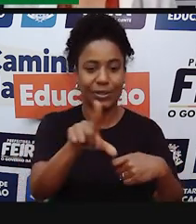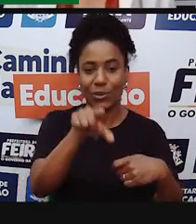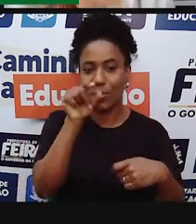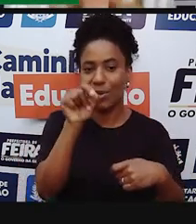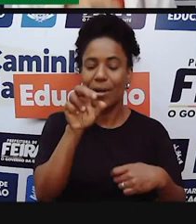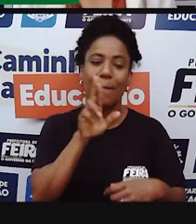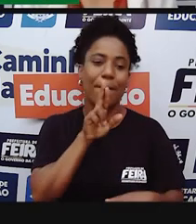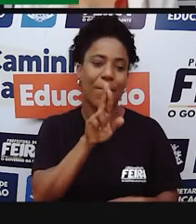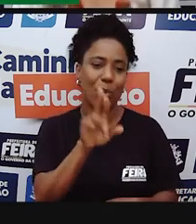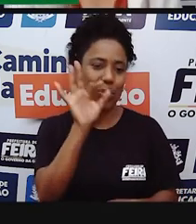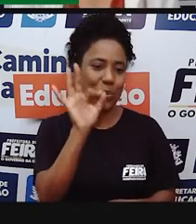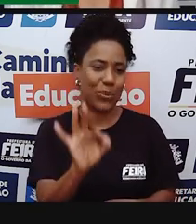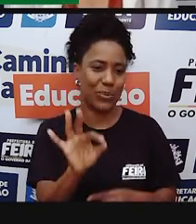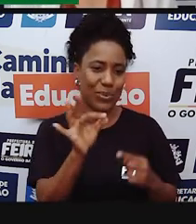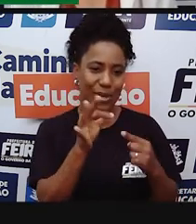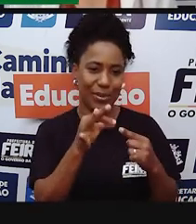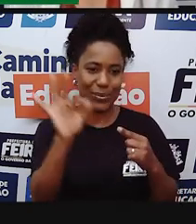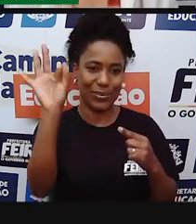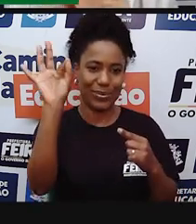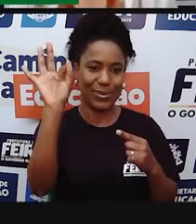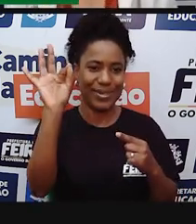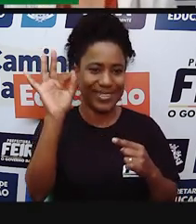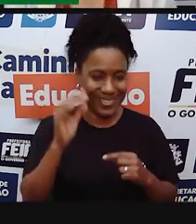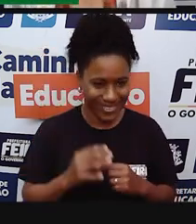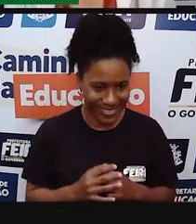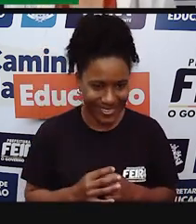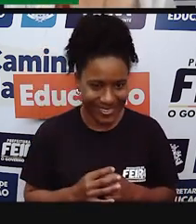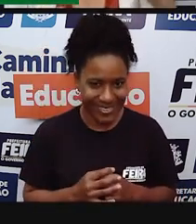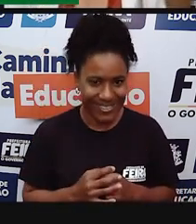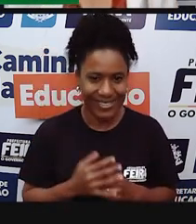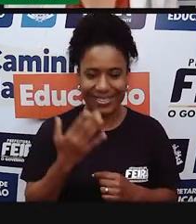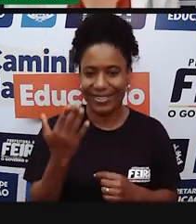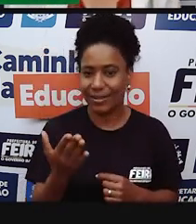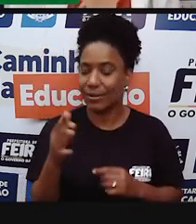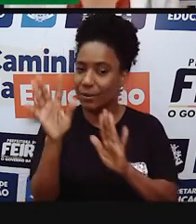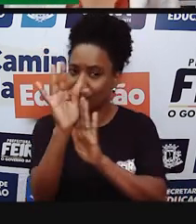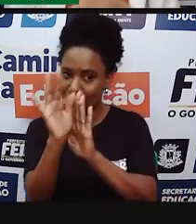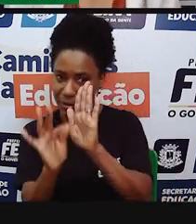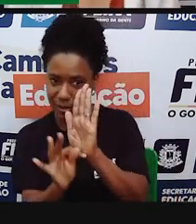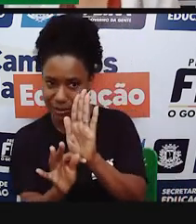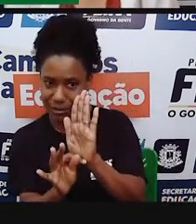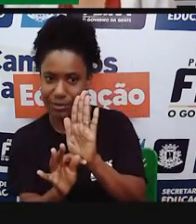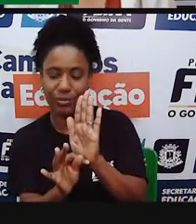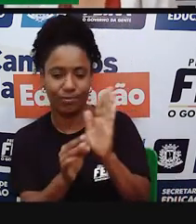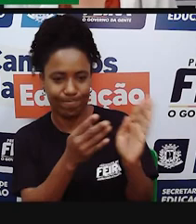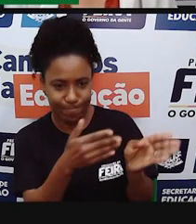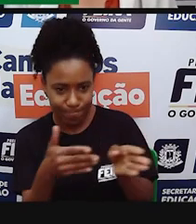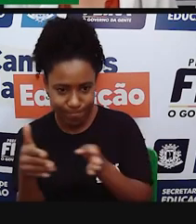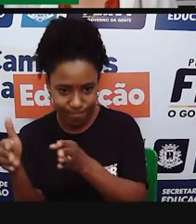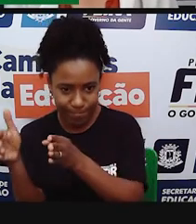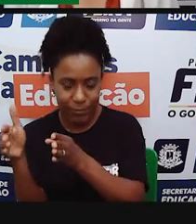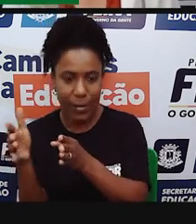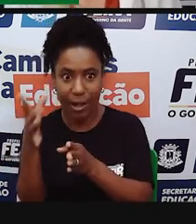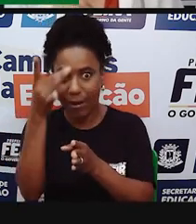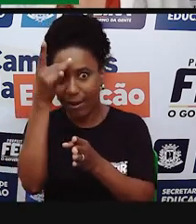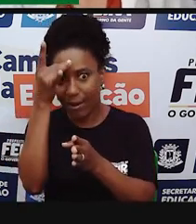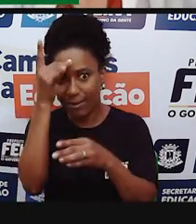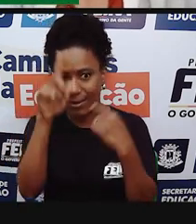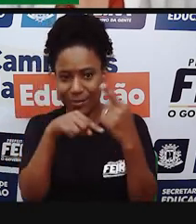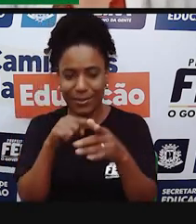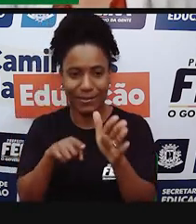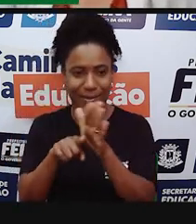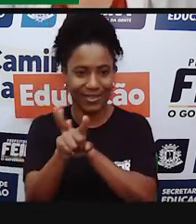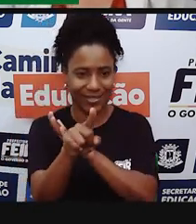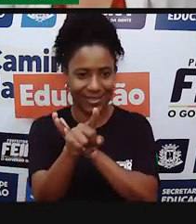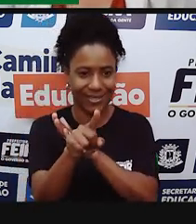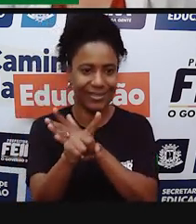correta de acordo com a pergunta e é claro de acordo com o texto que nós lemos agora Não